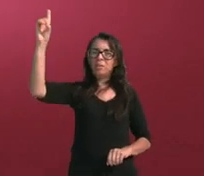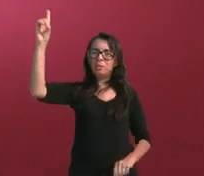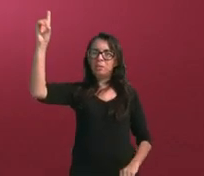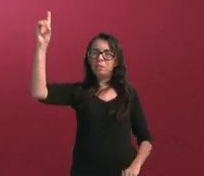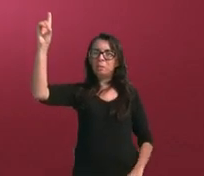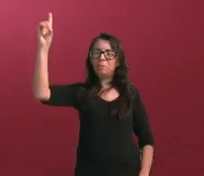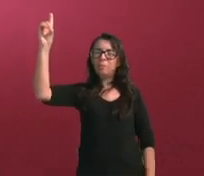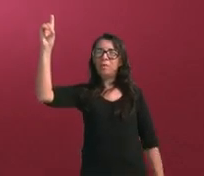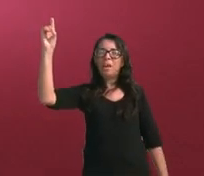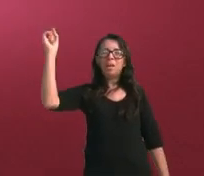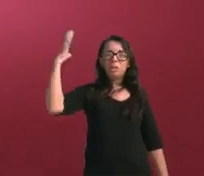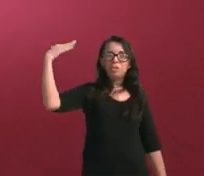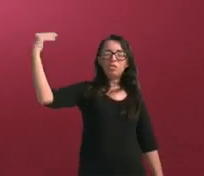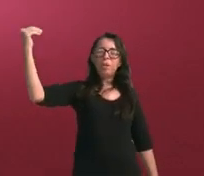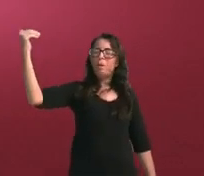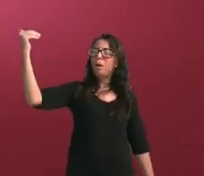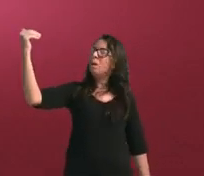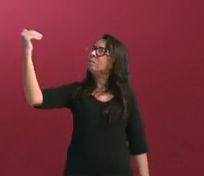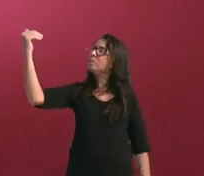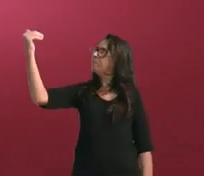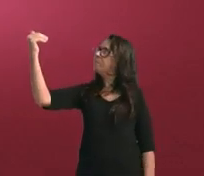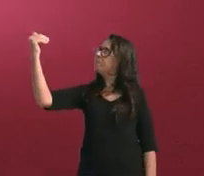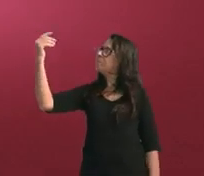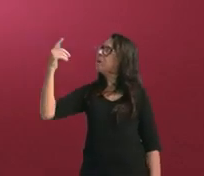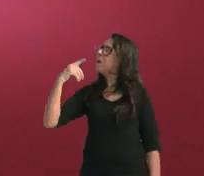algo que só Ele pode fazer,